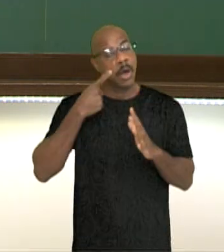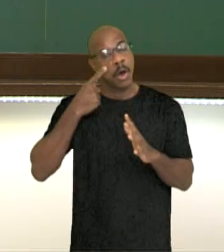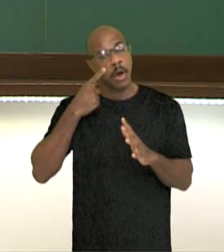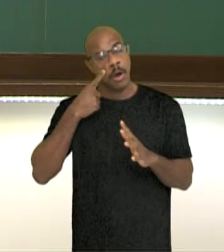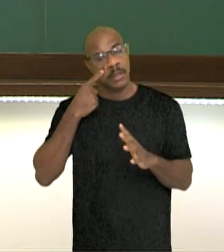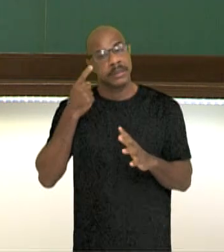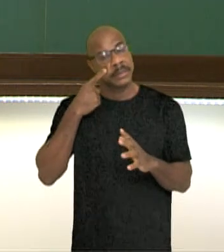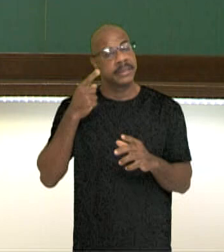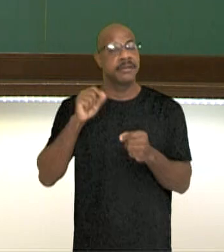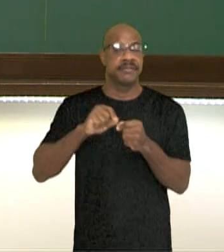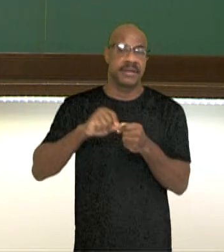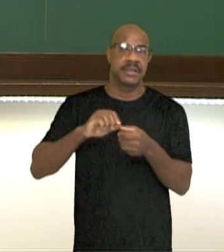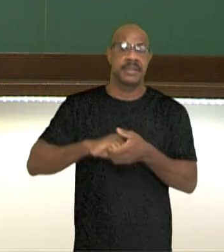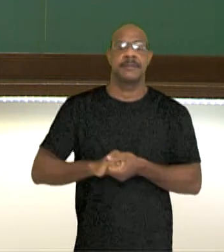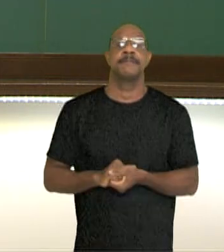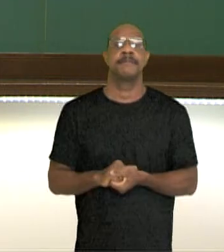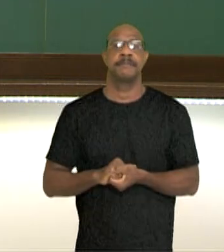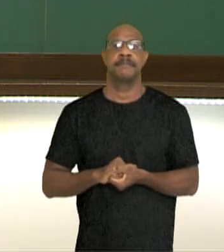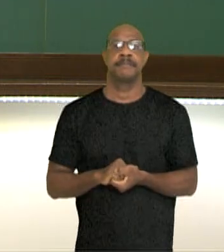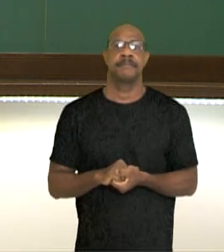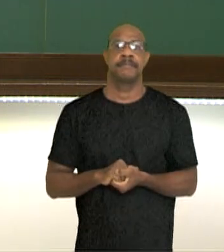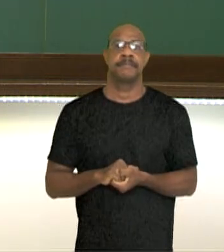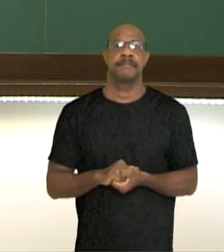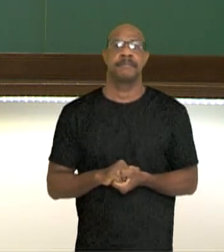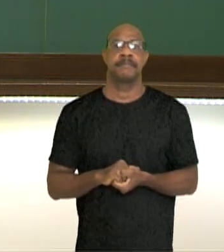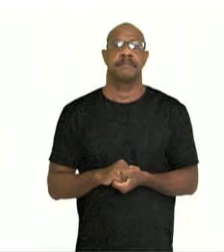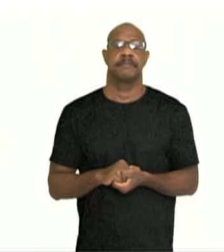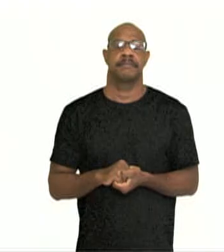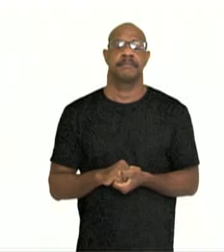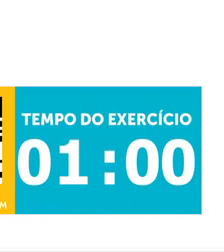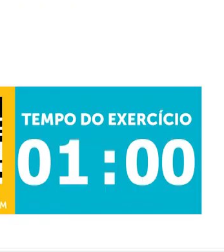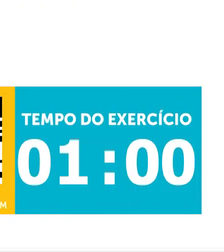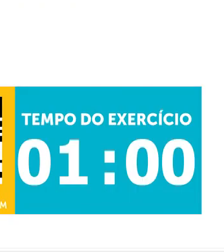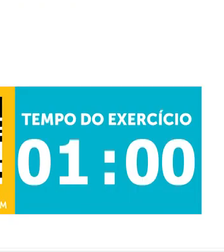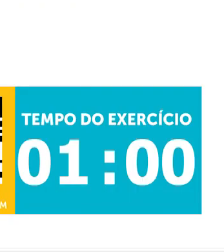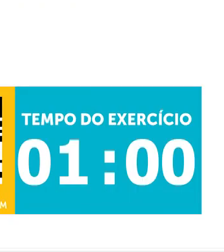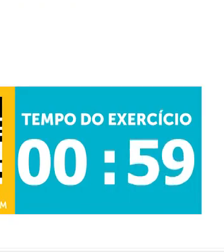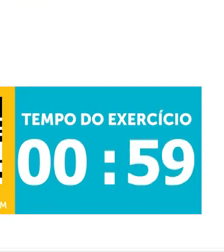e conquiste o seu conhecimento.